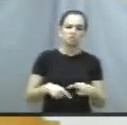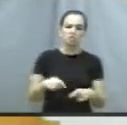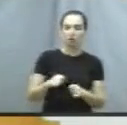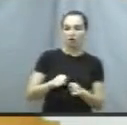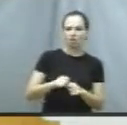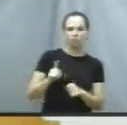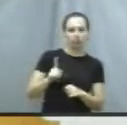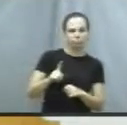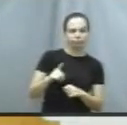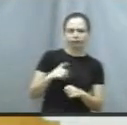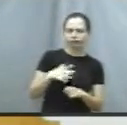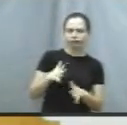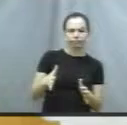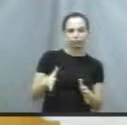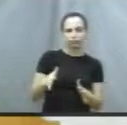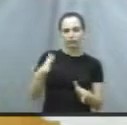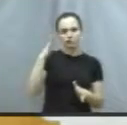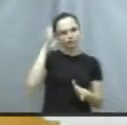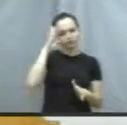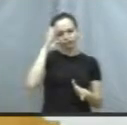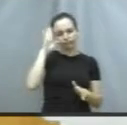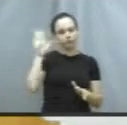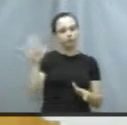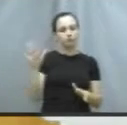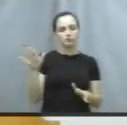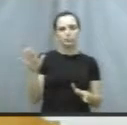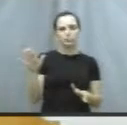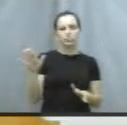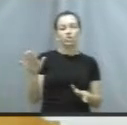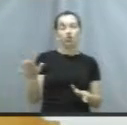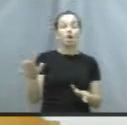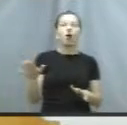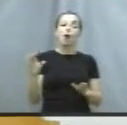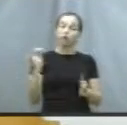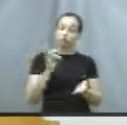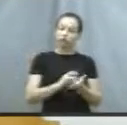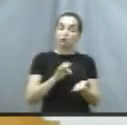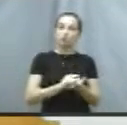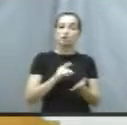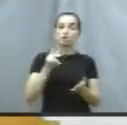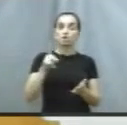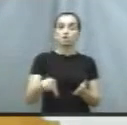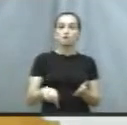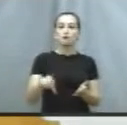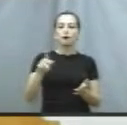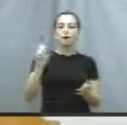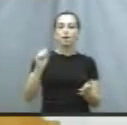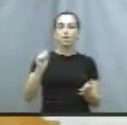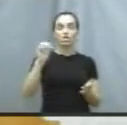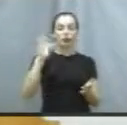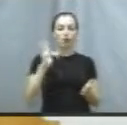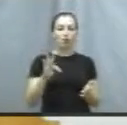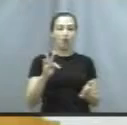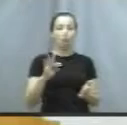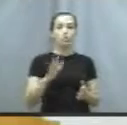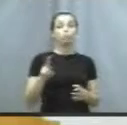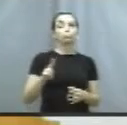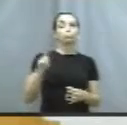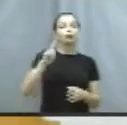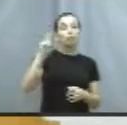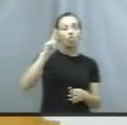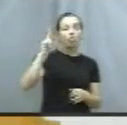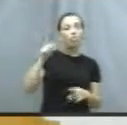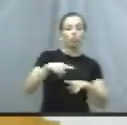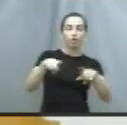de convivência. É notório que a equipe do PSF dali não usa aquele espaço, porque tem que ter as